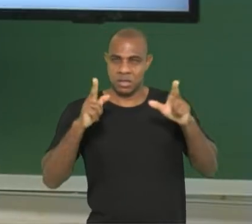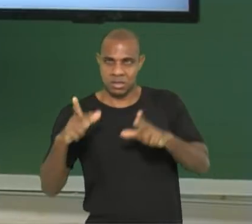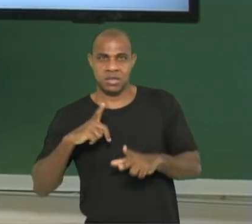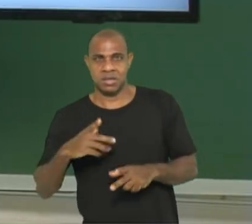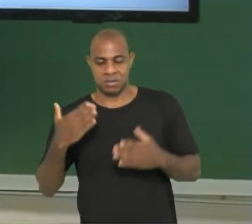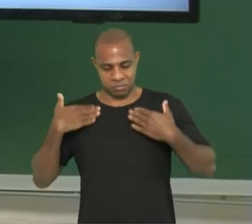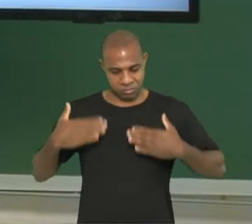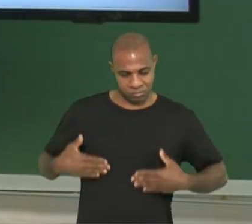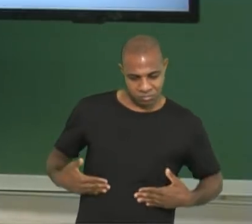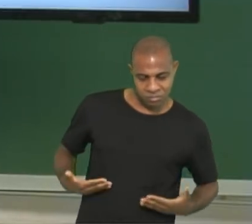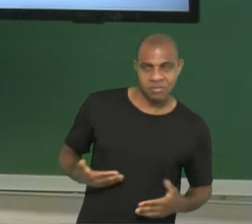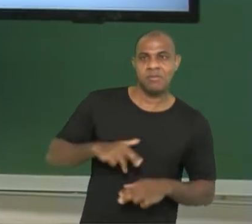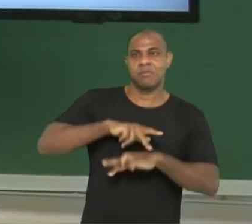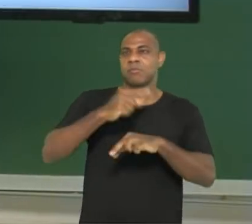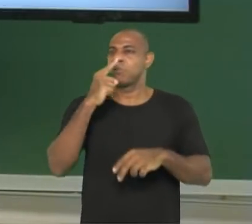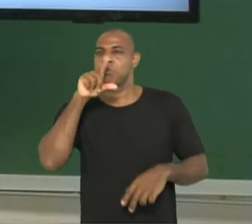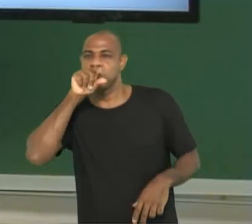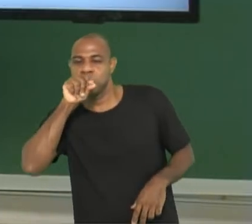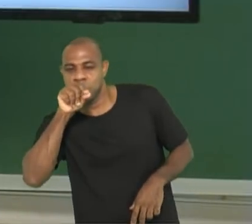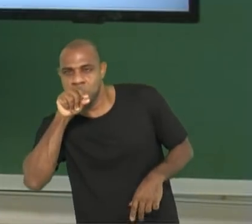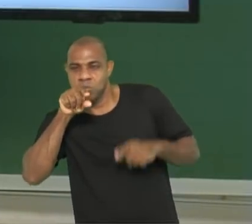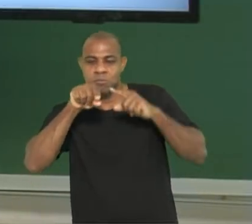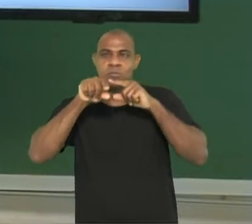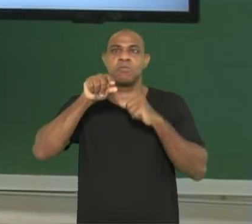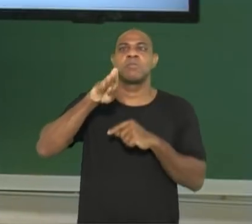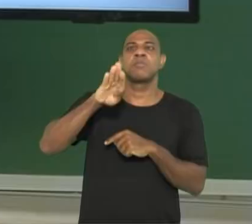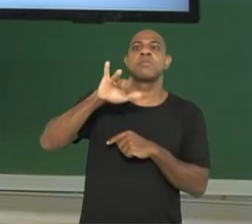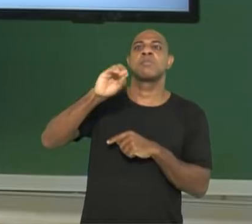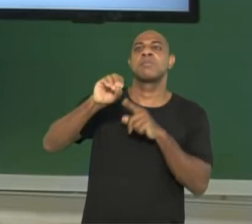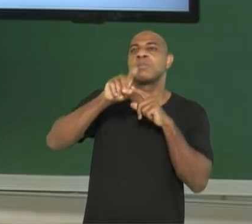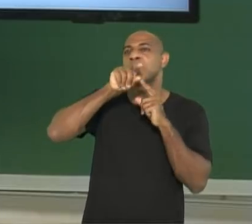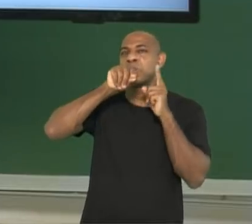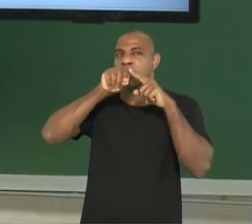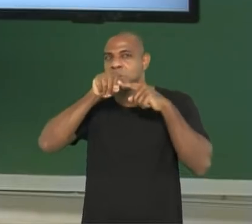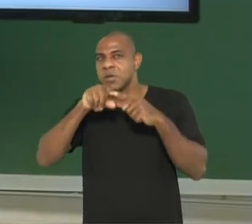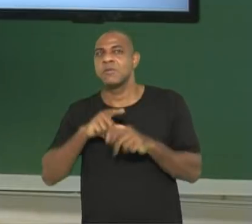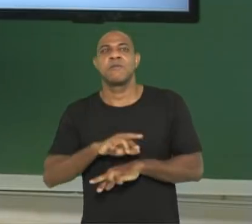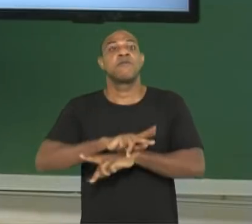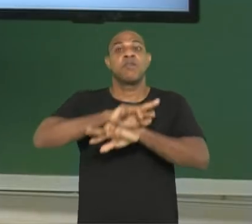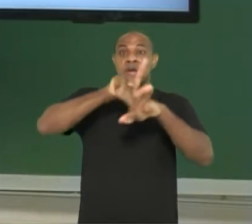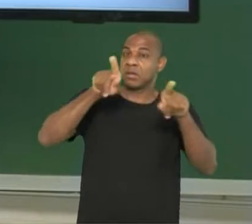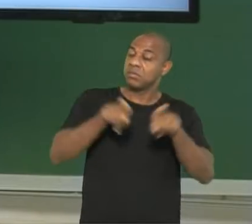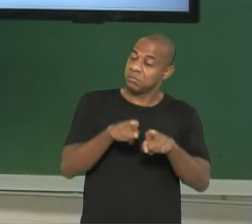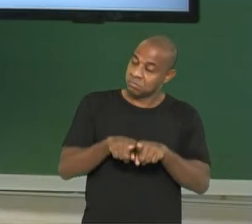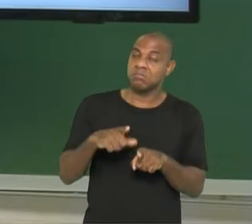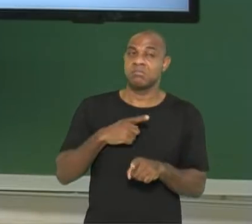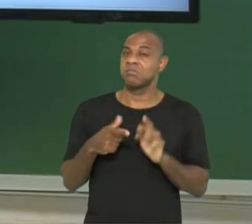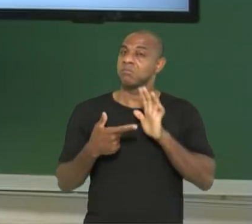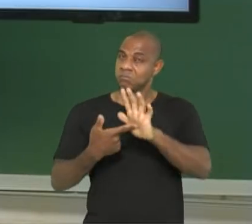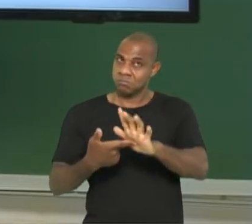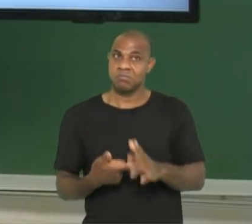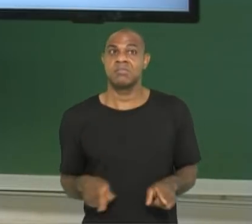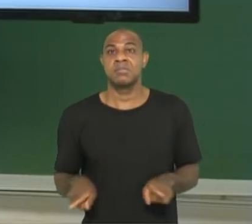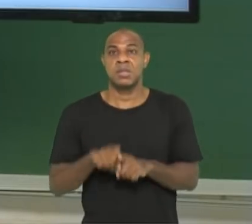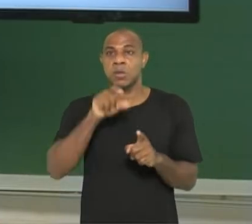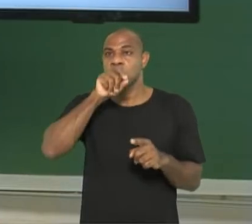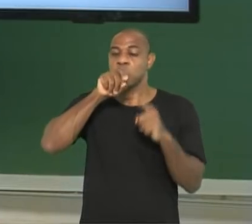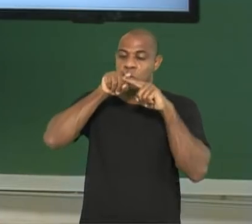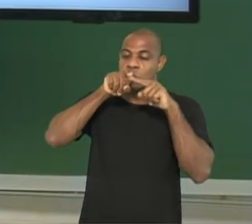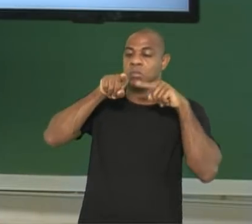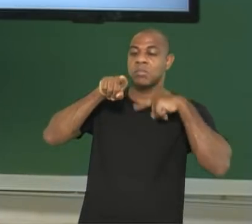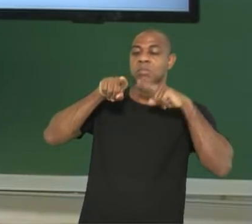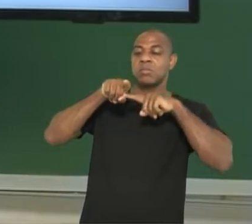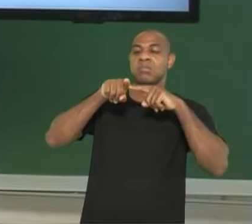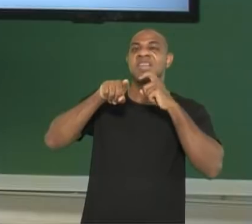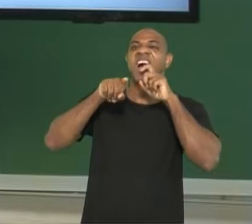elas? Todas elas têm bico. E o bico pode ser diferente porque elas vão ter alimentações diferentes. Mas dentro do bico delas não